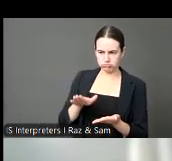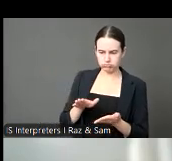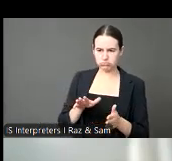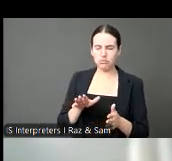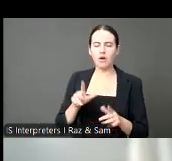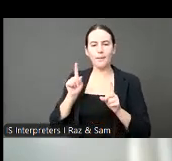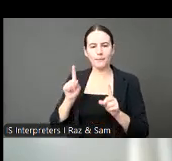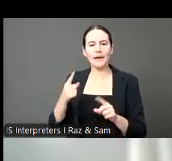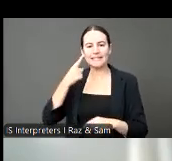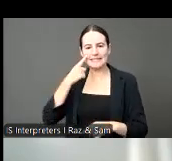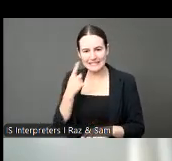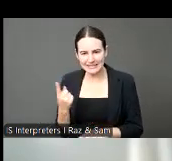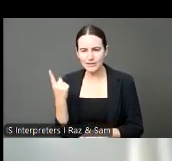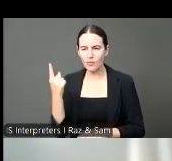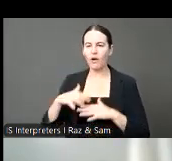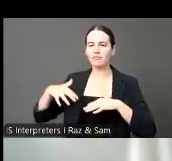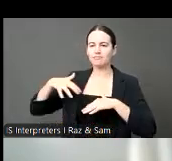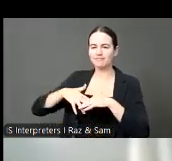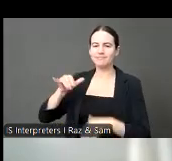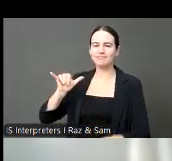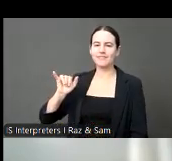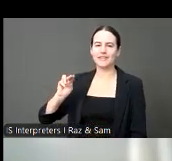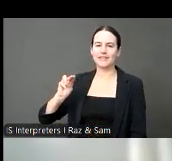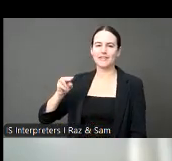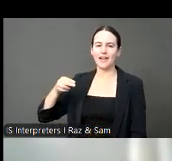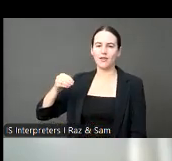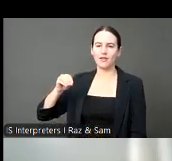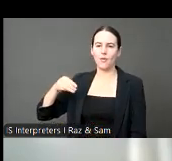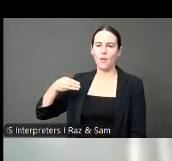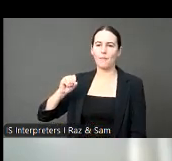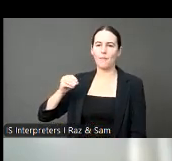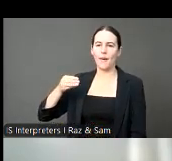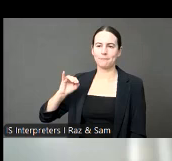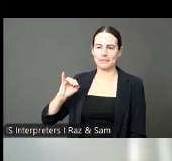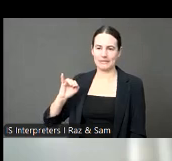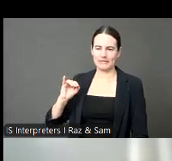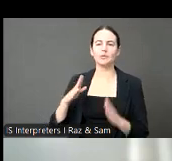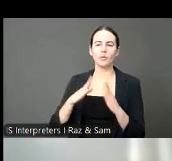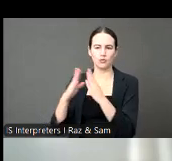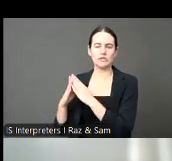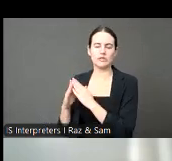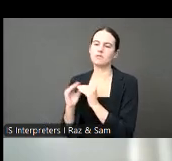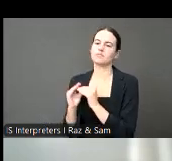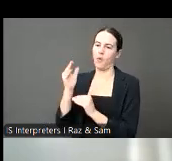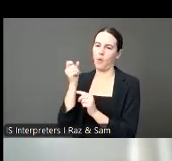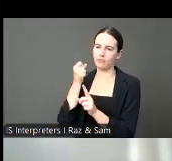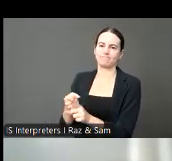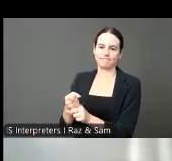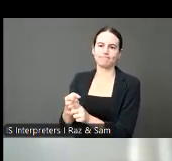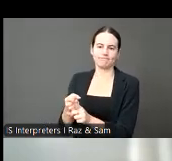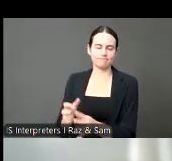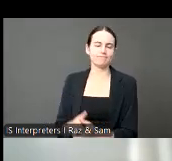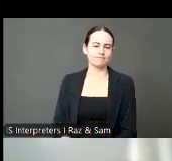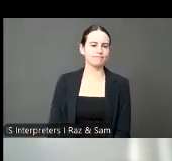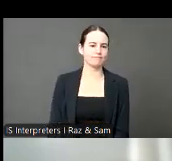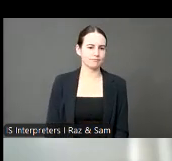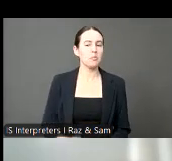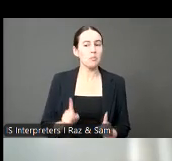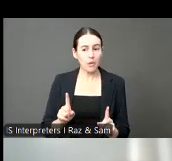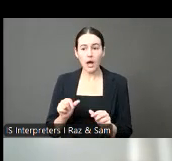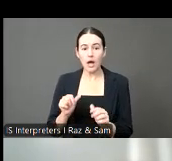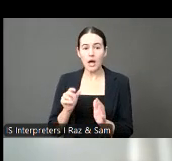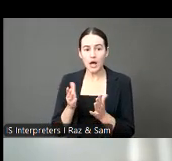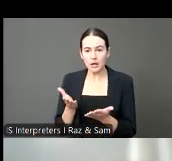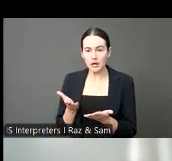na transmissão vertical, temos aí avanços importantes e perspectivas boas para a eliminação da transmissão vertical do